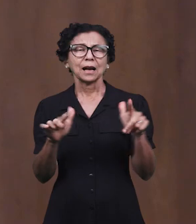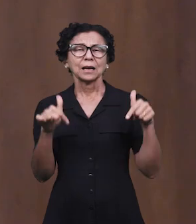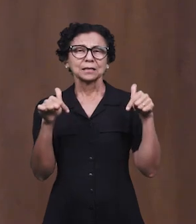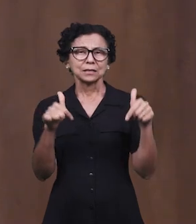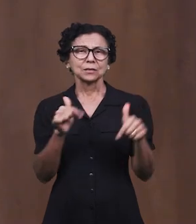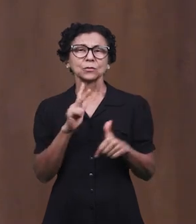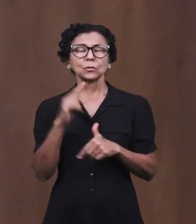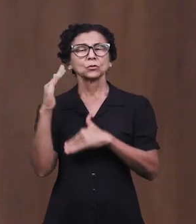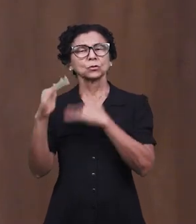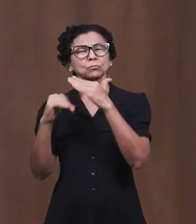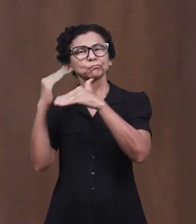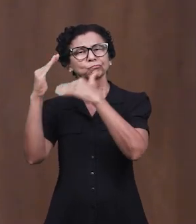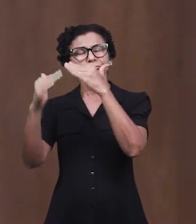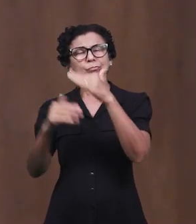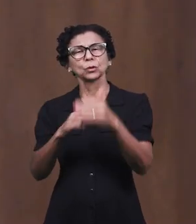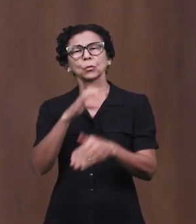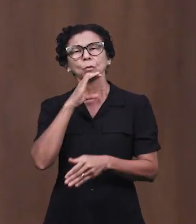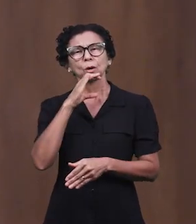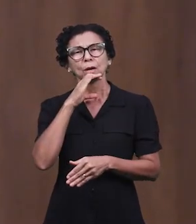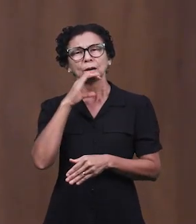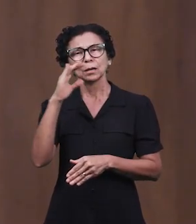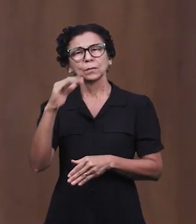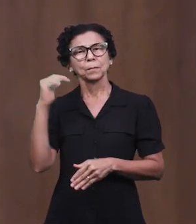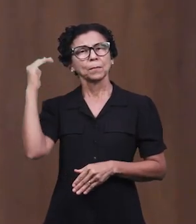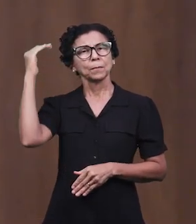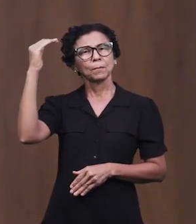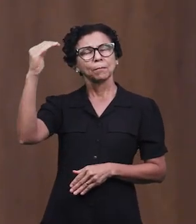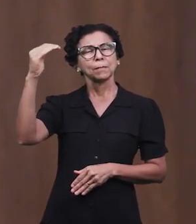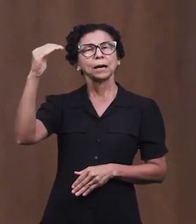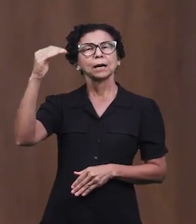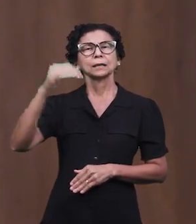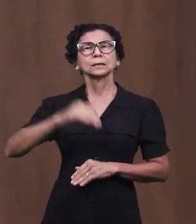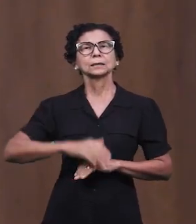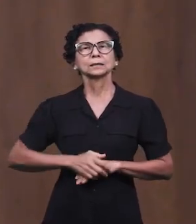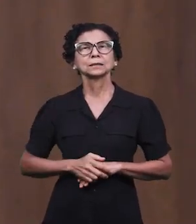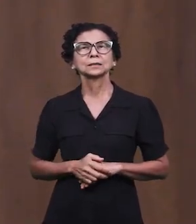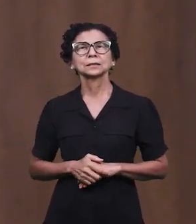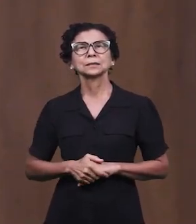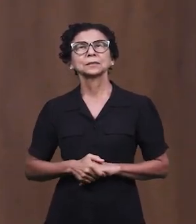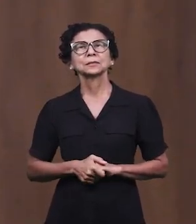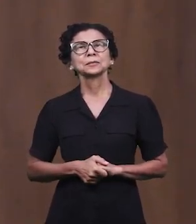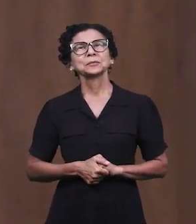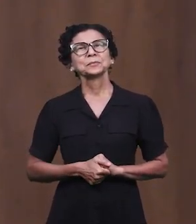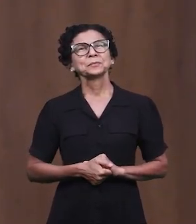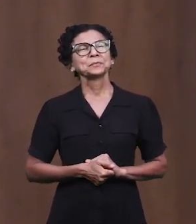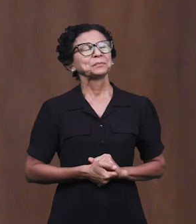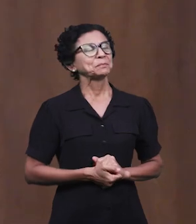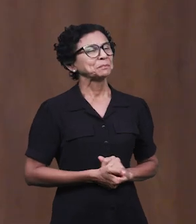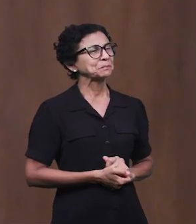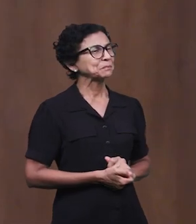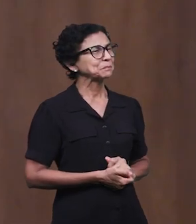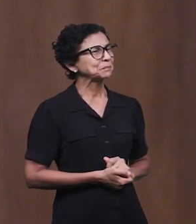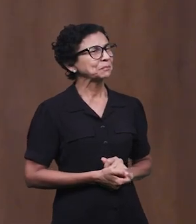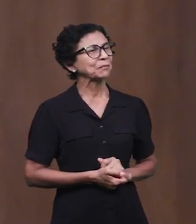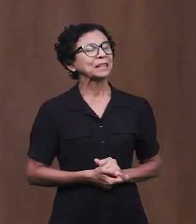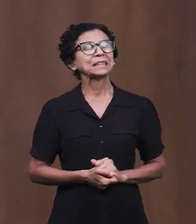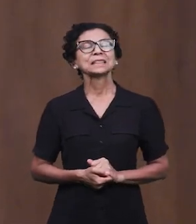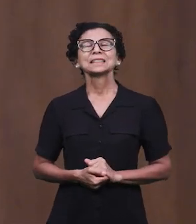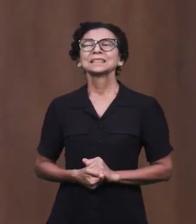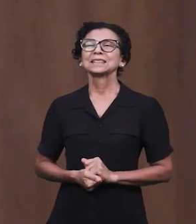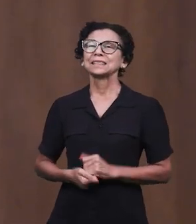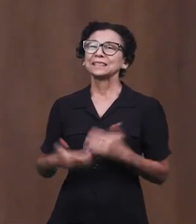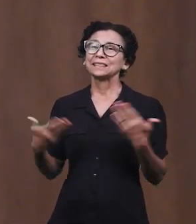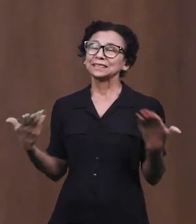os nossos conhecimentos. À medida que nós nos despedimos deste encontro enriquecedor,